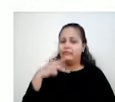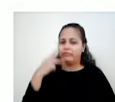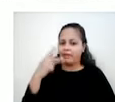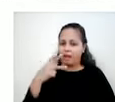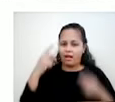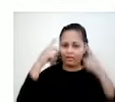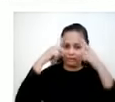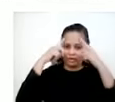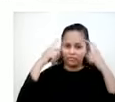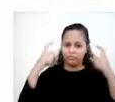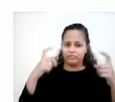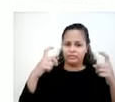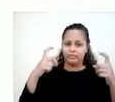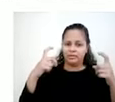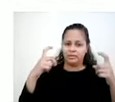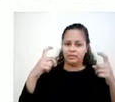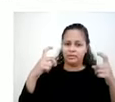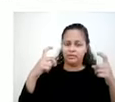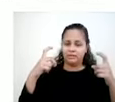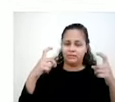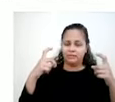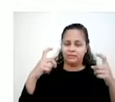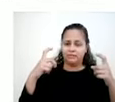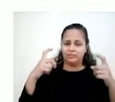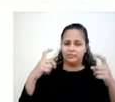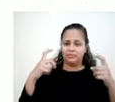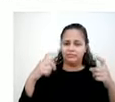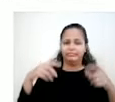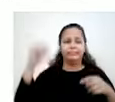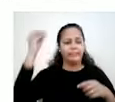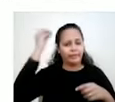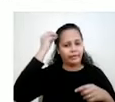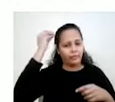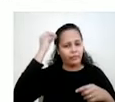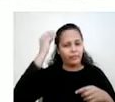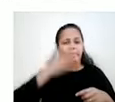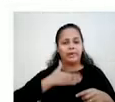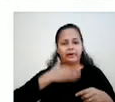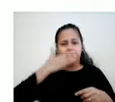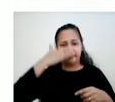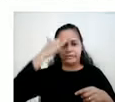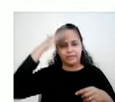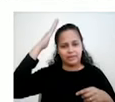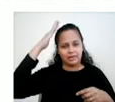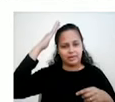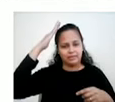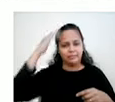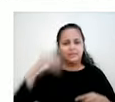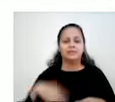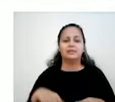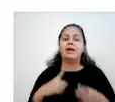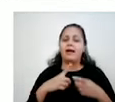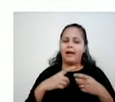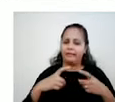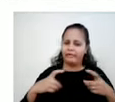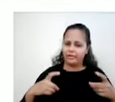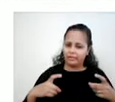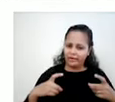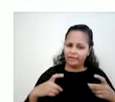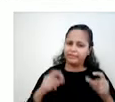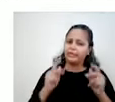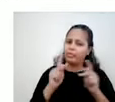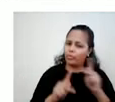a violência, né, ou atribuíam a culpa aos árabes, certo? Então a violência era do